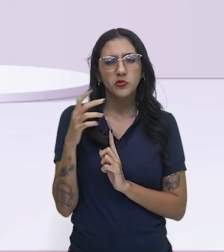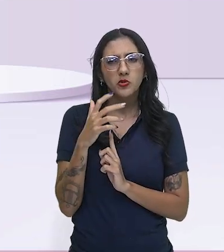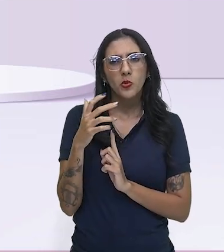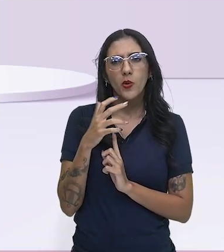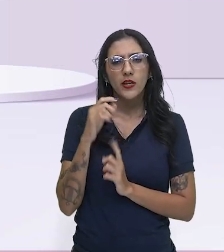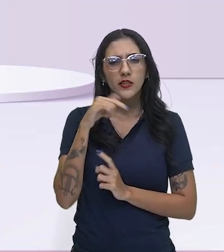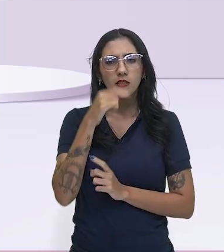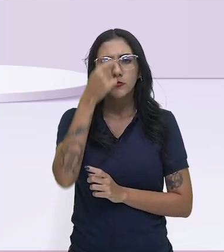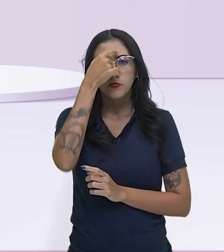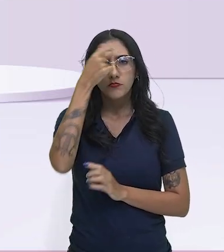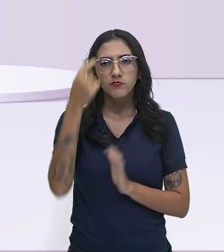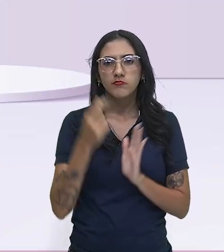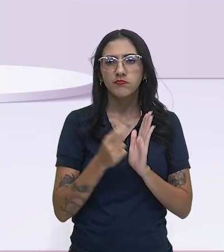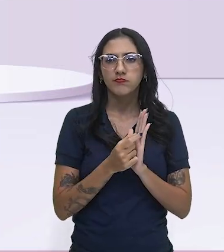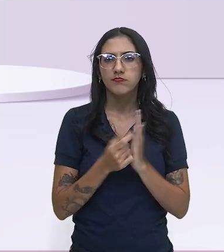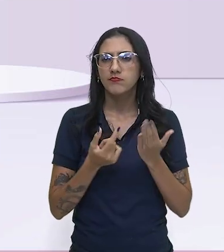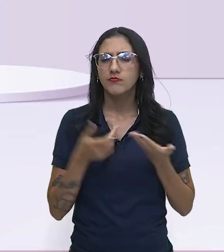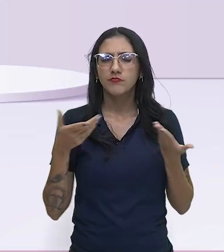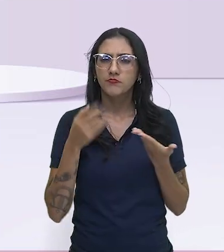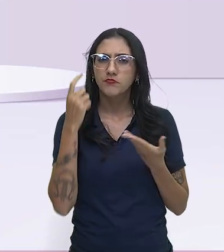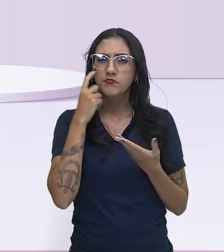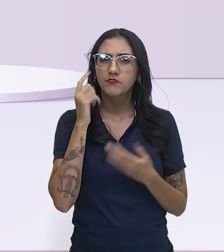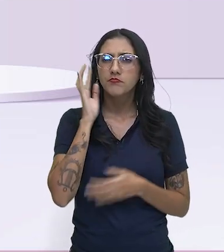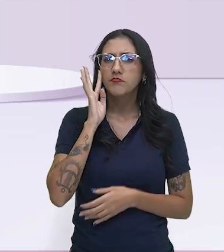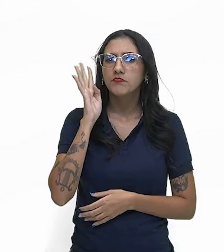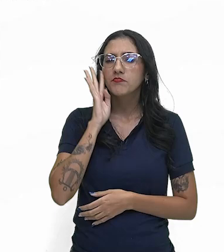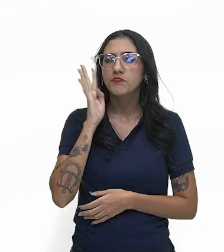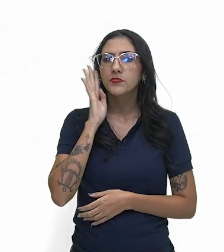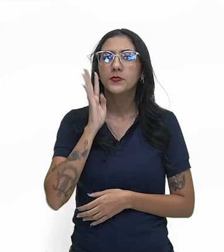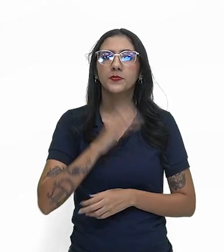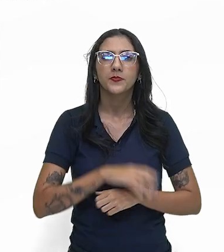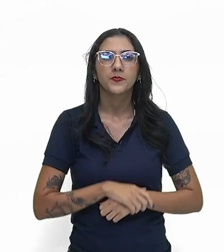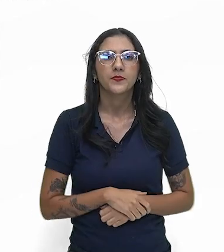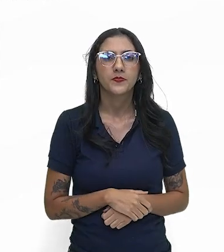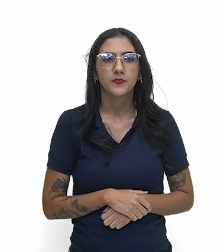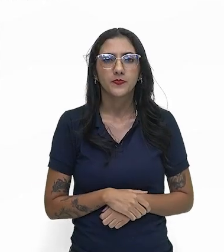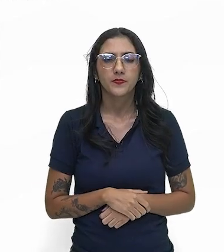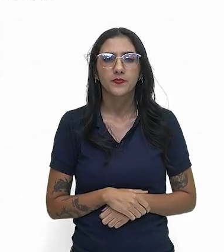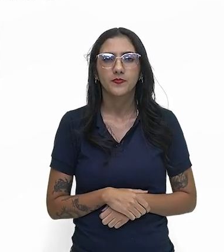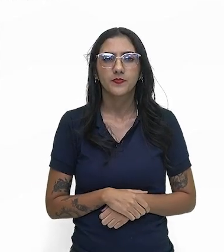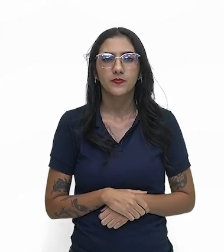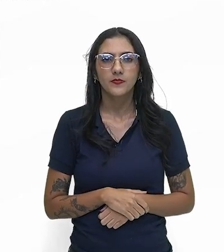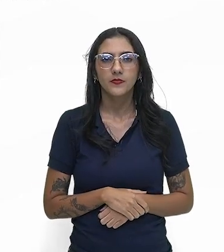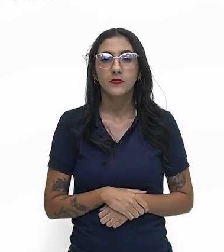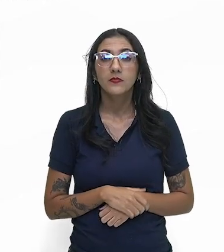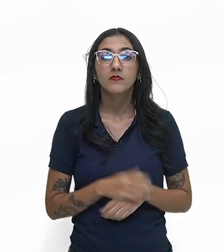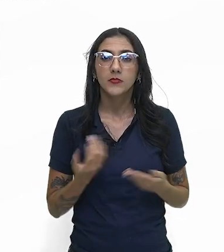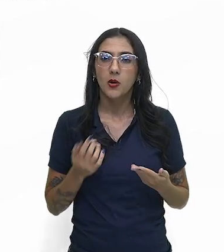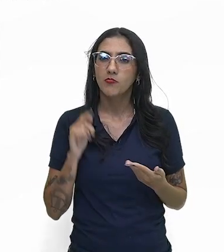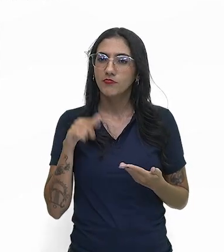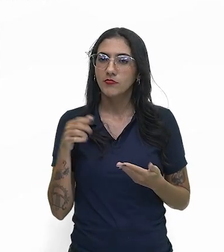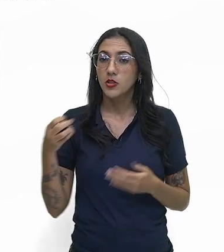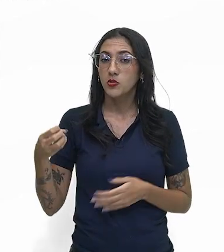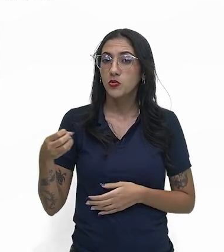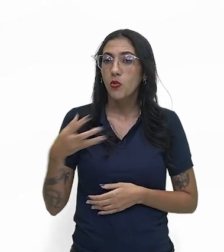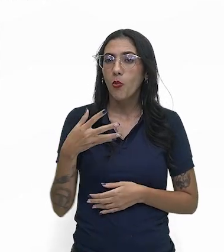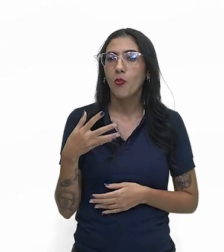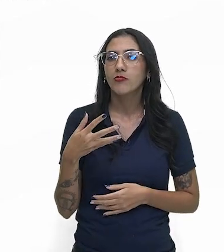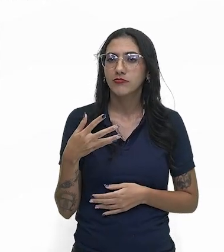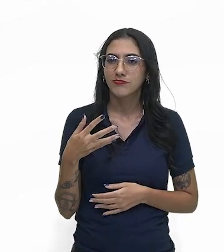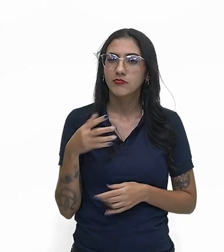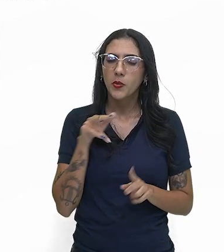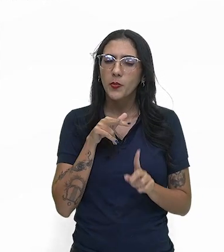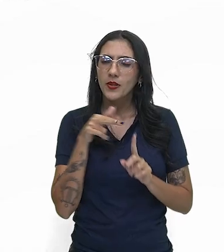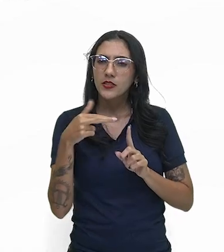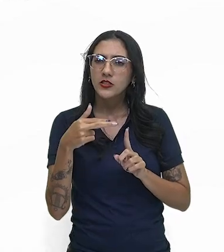essa inteligência? Vamos pensar um pouco sobre isso, ó. Vejam bem, então é recente, né? Pelo menos do ponto de vista do uso